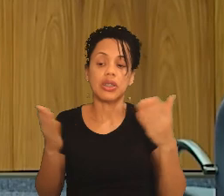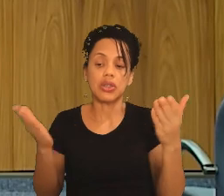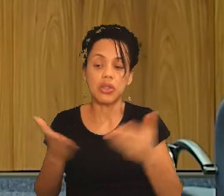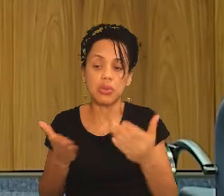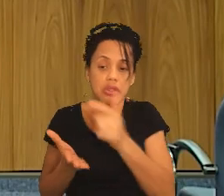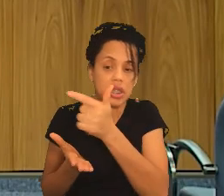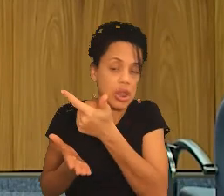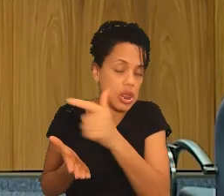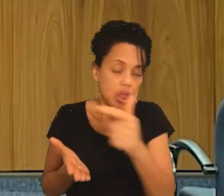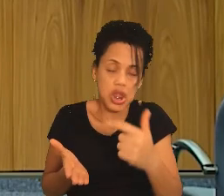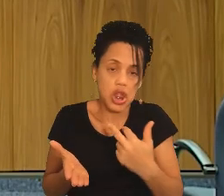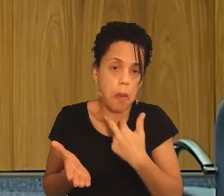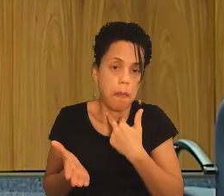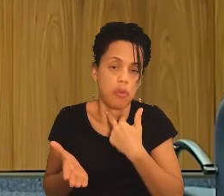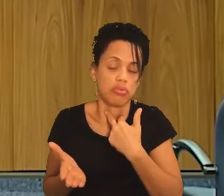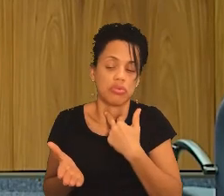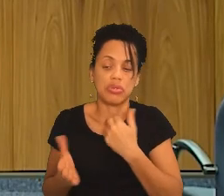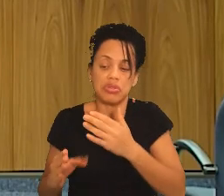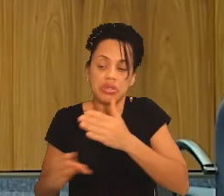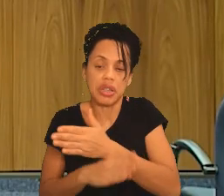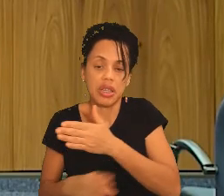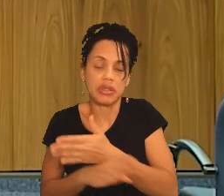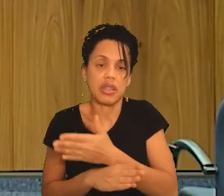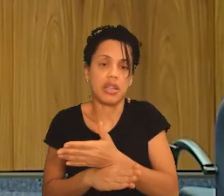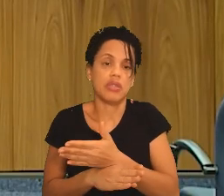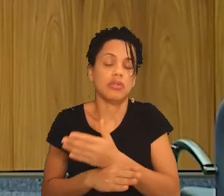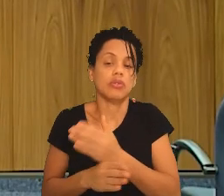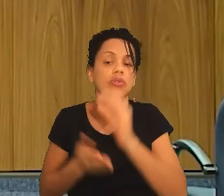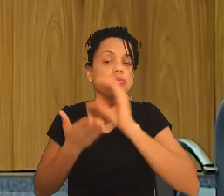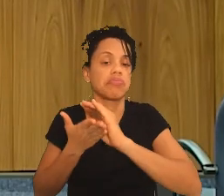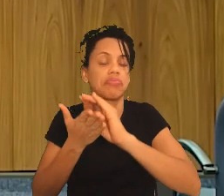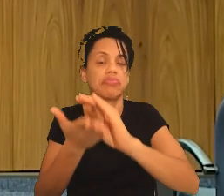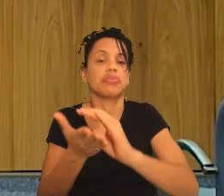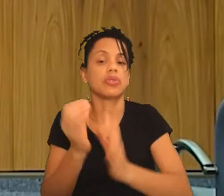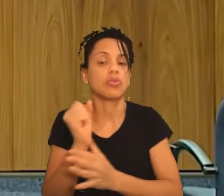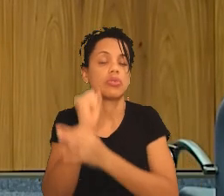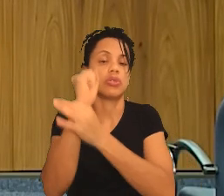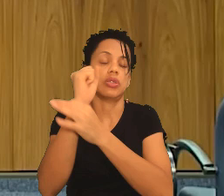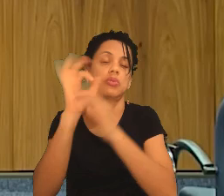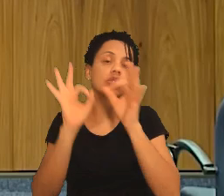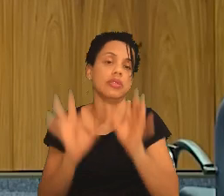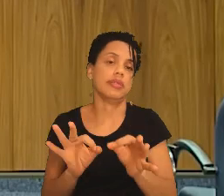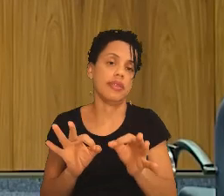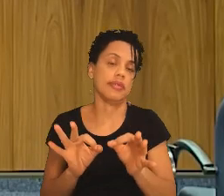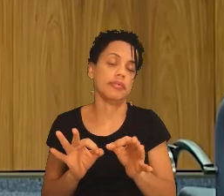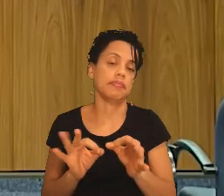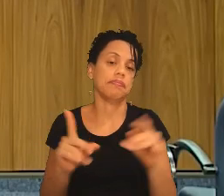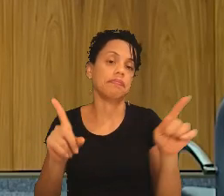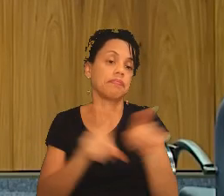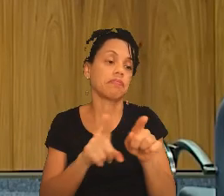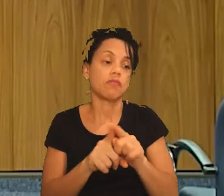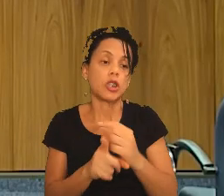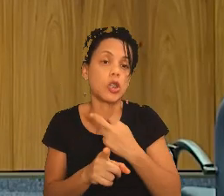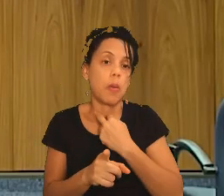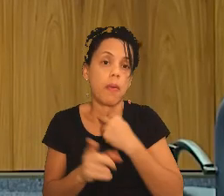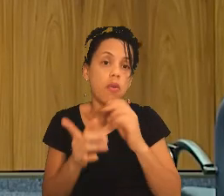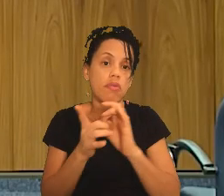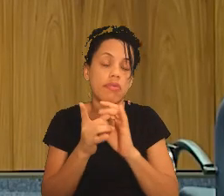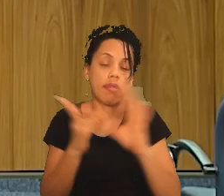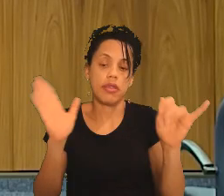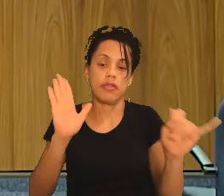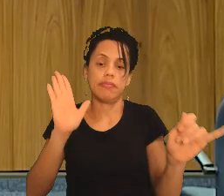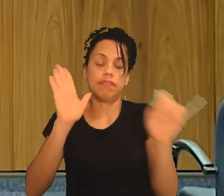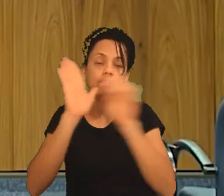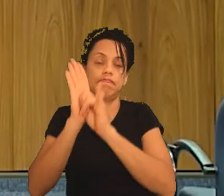Estado, mas porque geraram uma situação de privação, né, que acabou sendo naturalizada e faz com que esses povos hoje